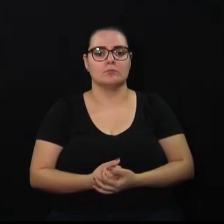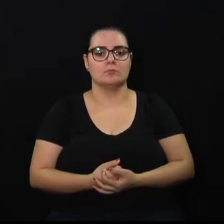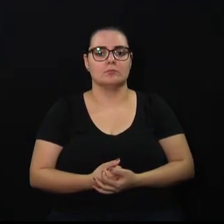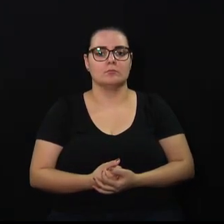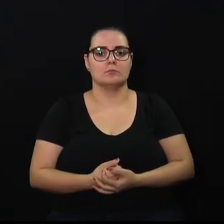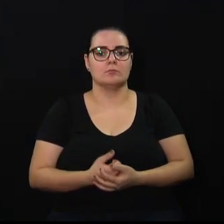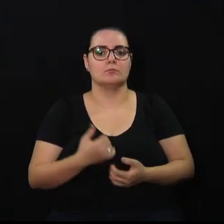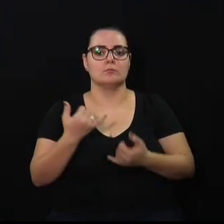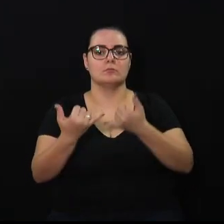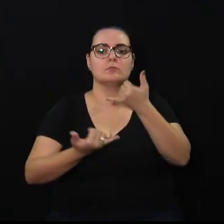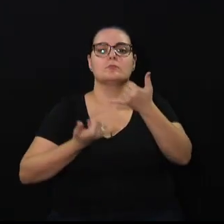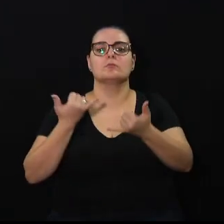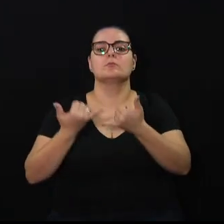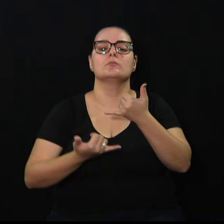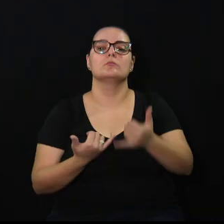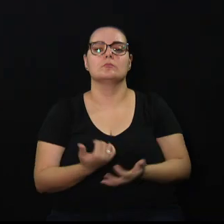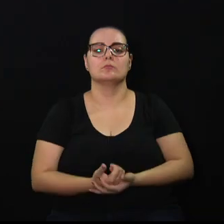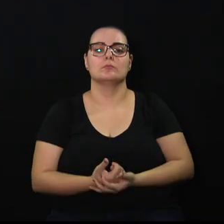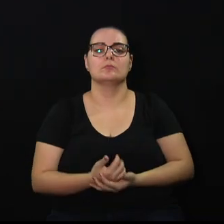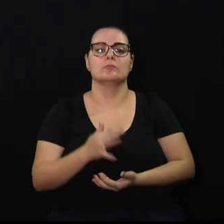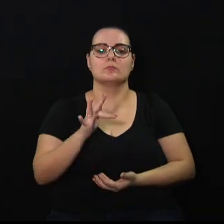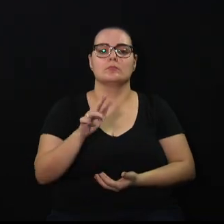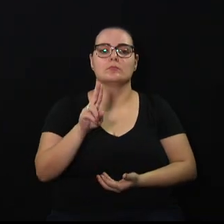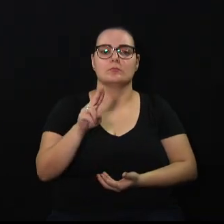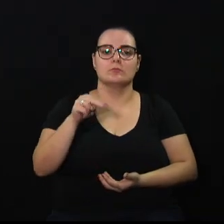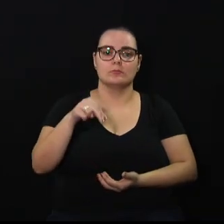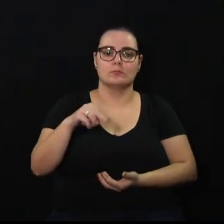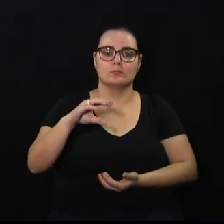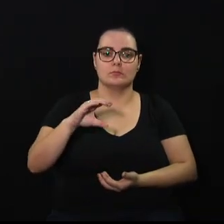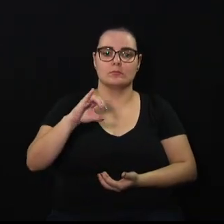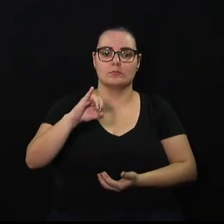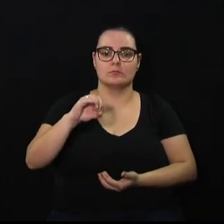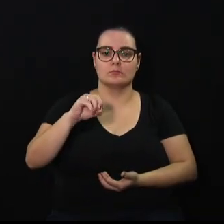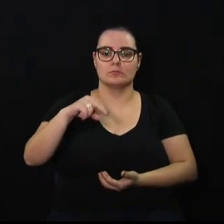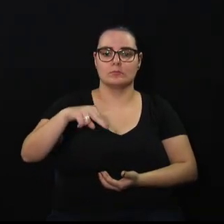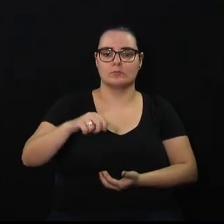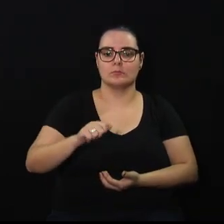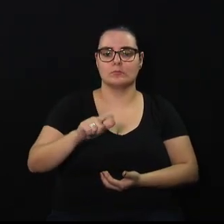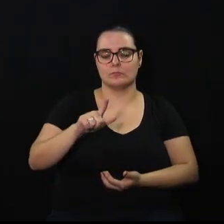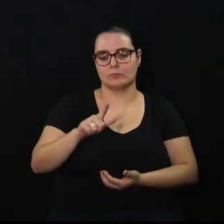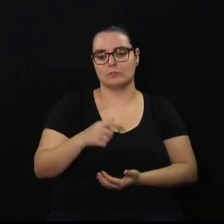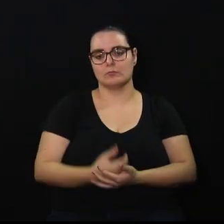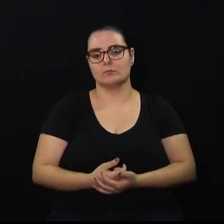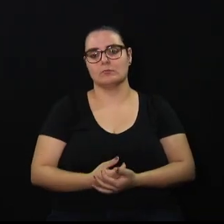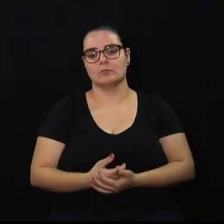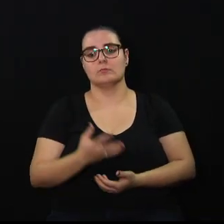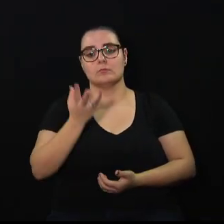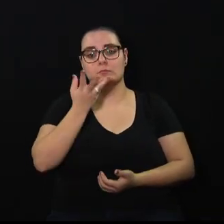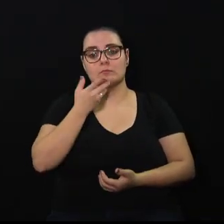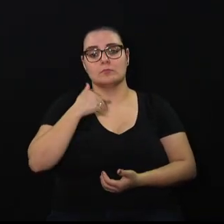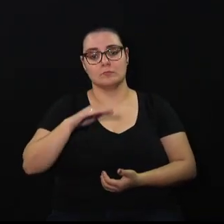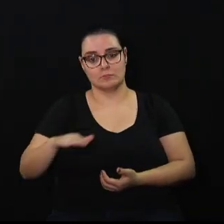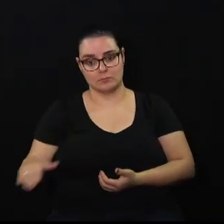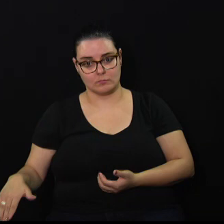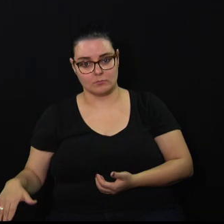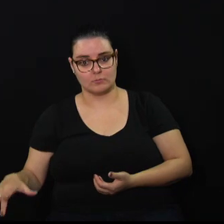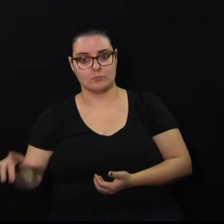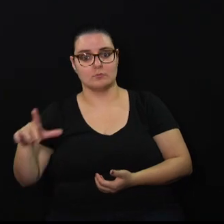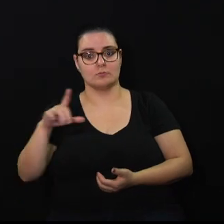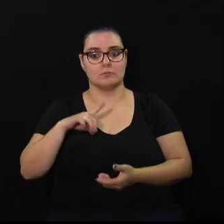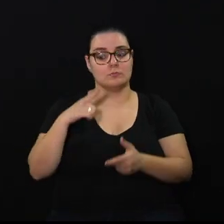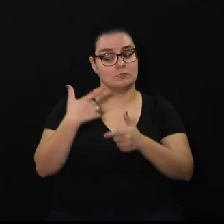brincar é funcional então se as nossas crianças nossos pacientes eles têm dificuldade de imitar